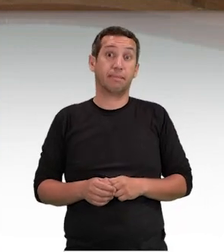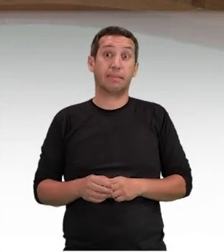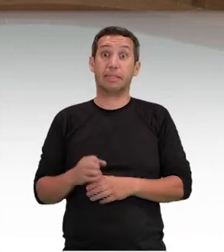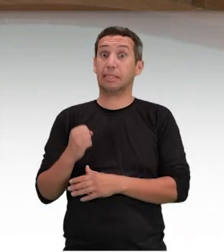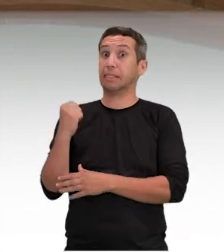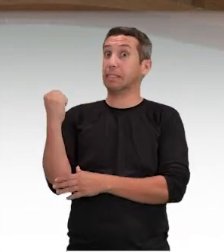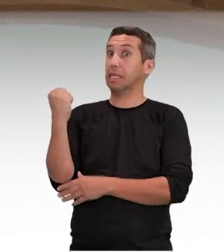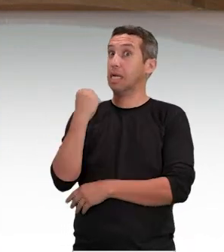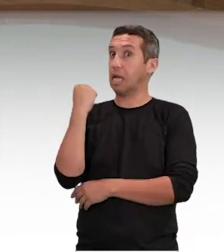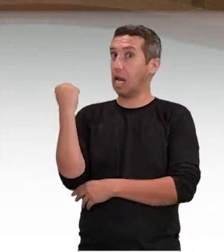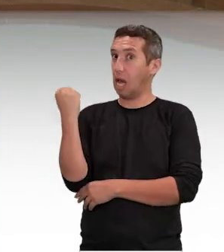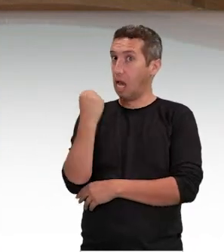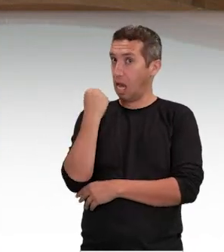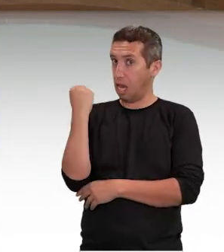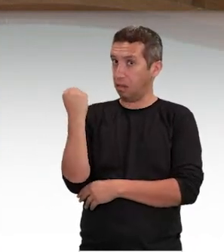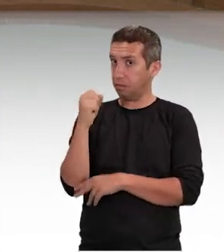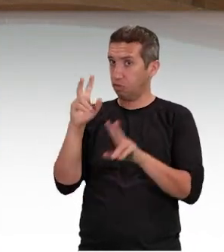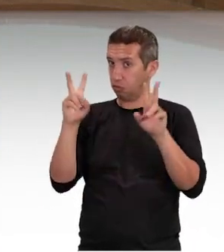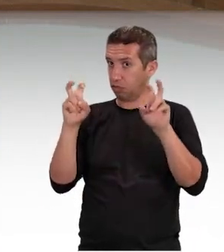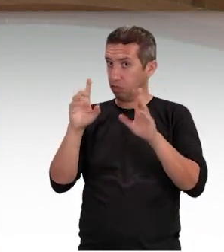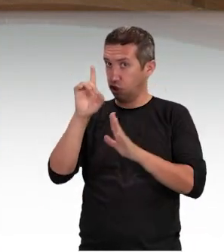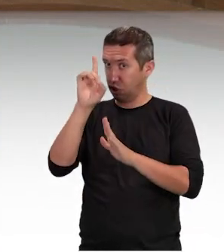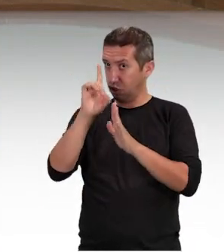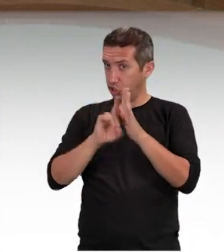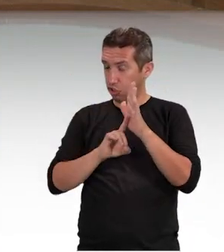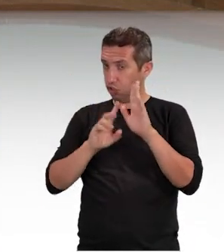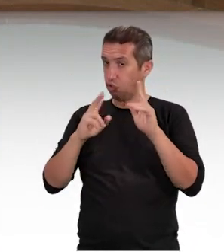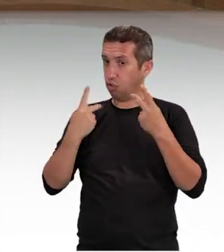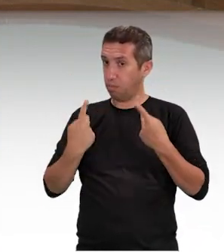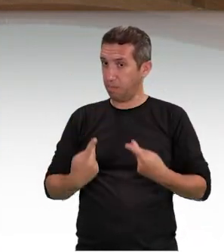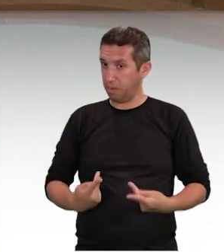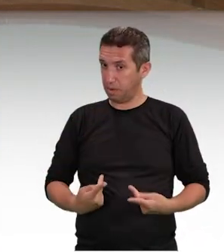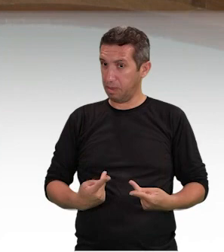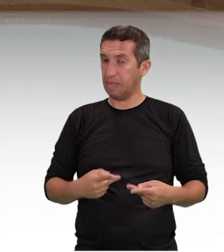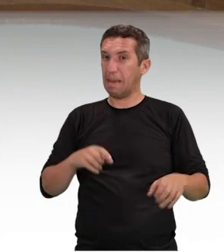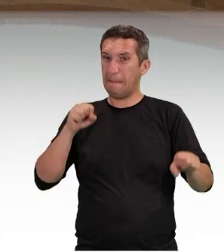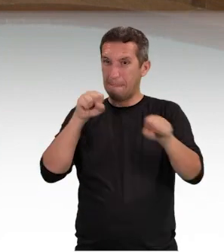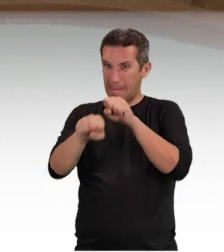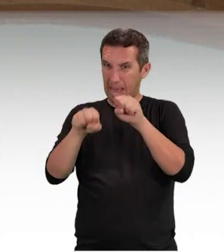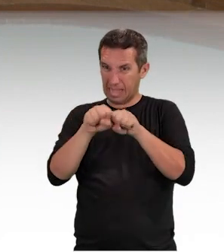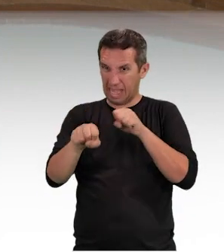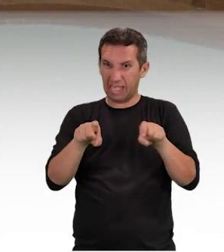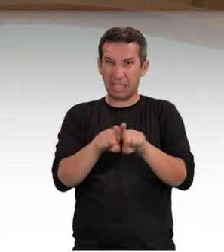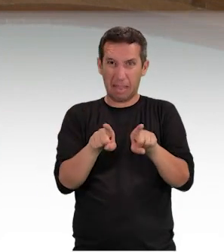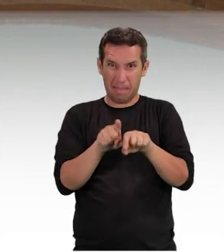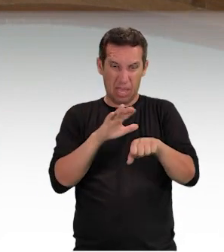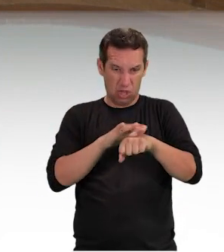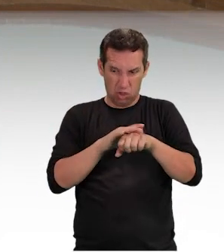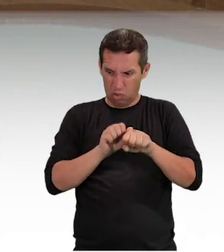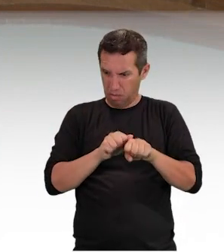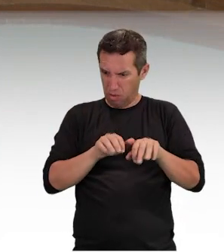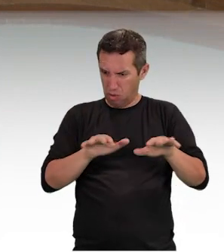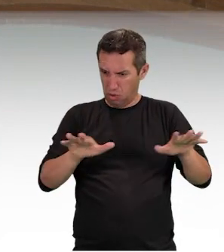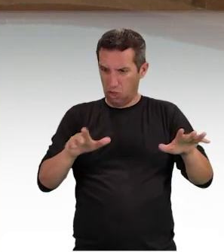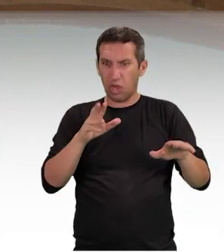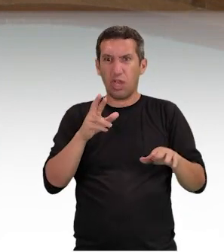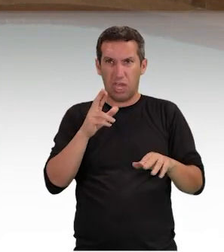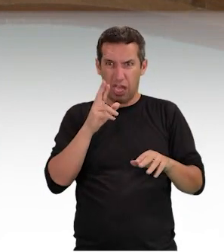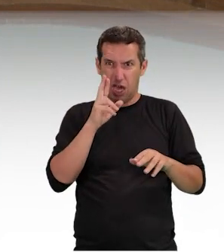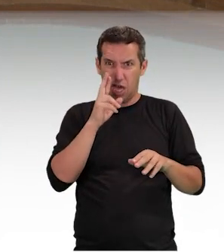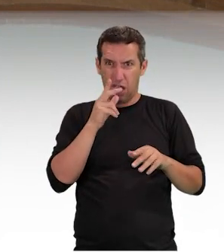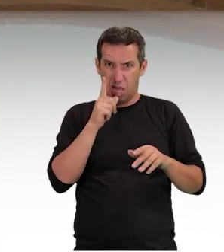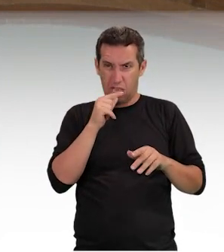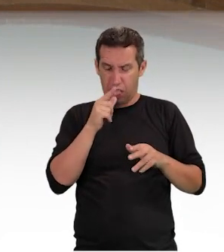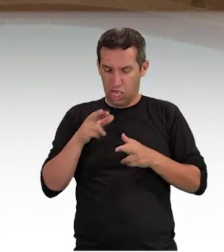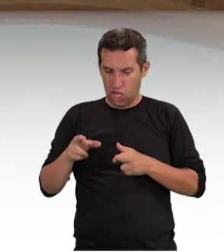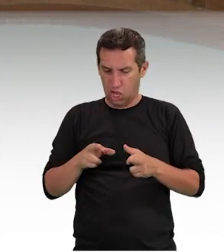graves violações de direitos humanos, assassinatos, disseminação de doenças, destruição de rios e